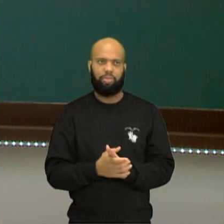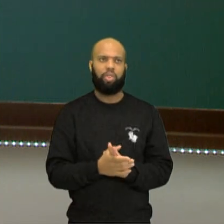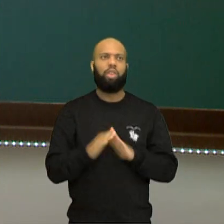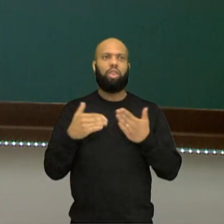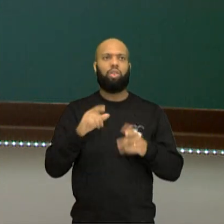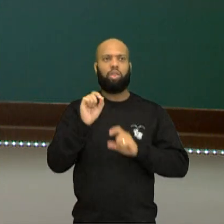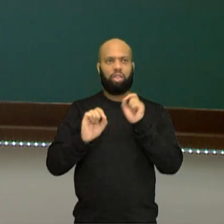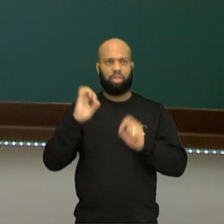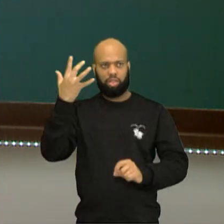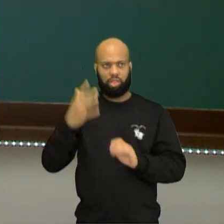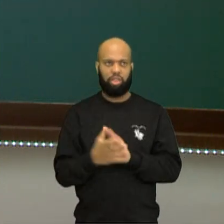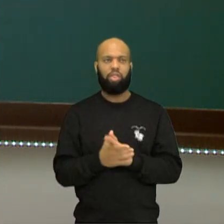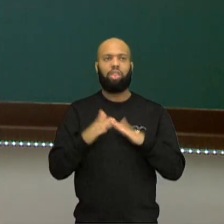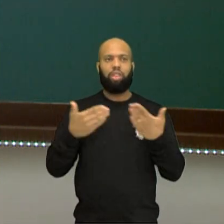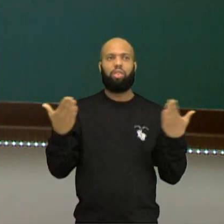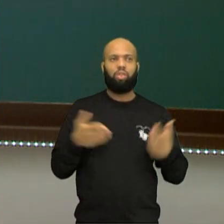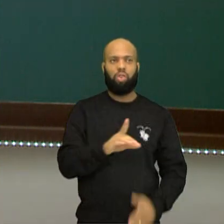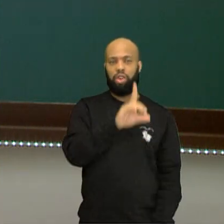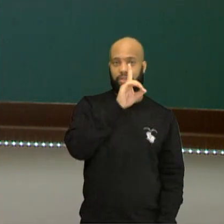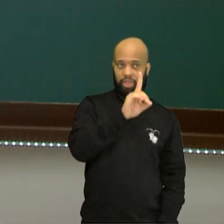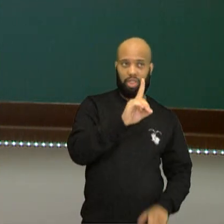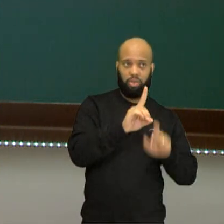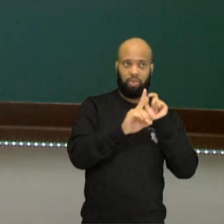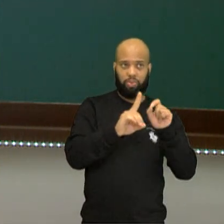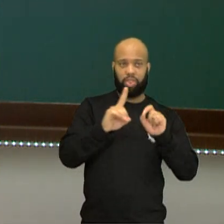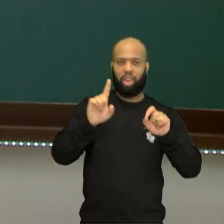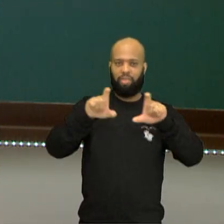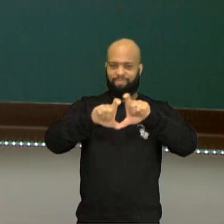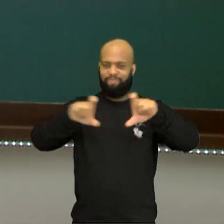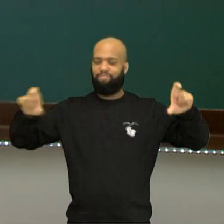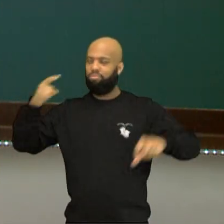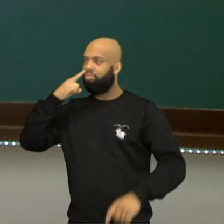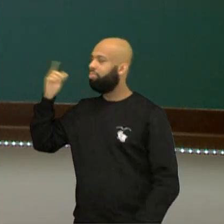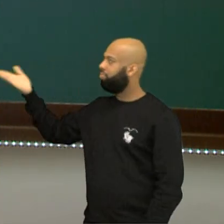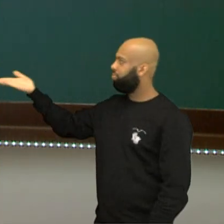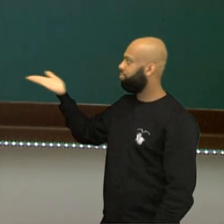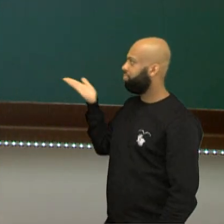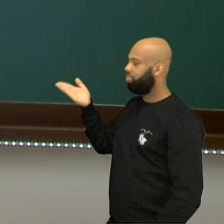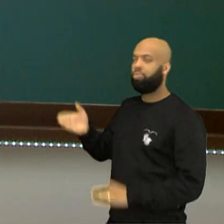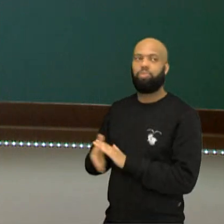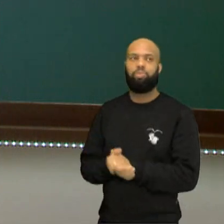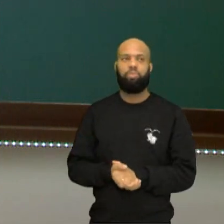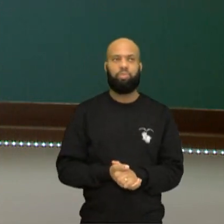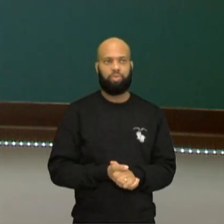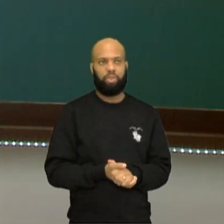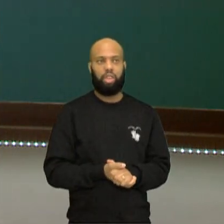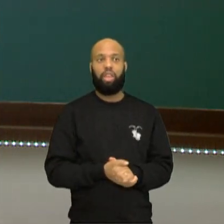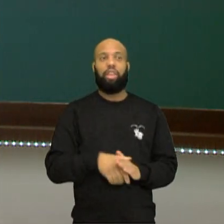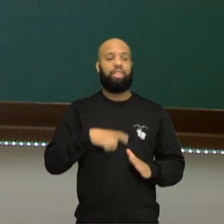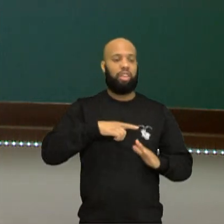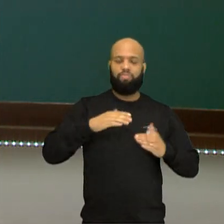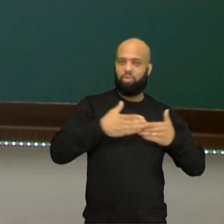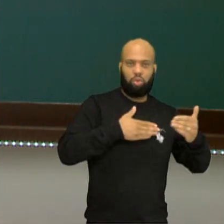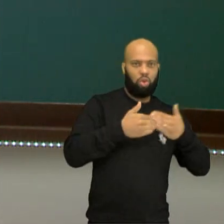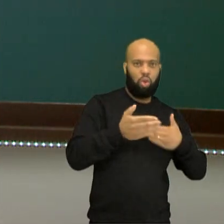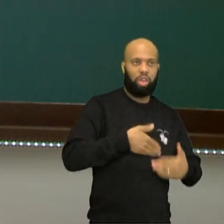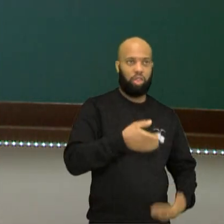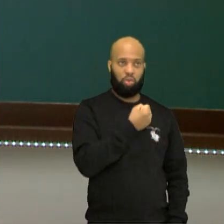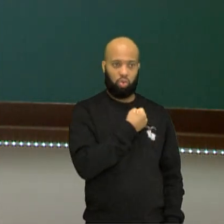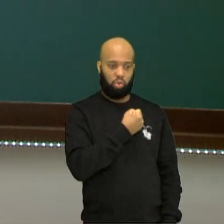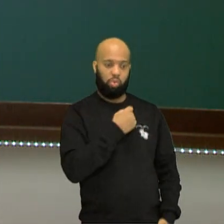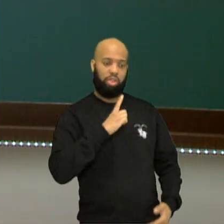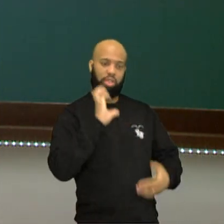acontece? O domínio dessa imagem, dessa função, vai ser o quê? Todo x que pertence